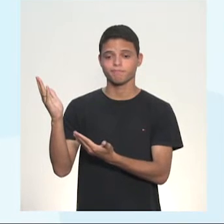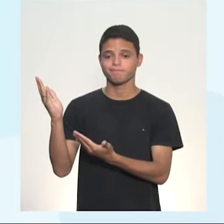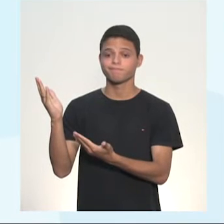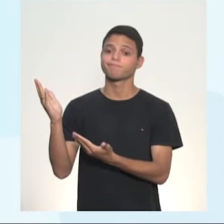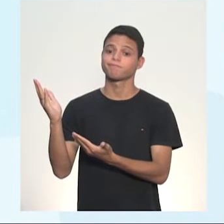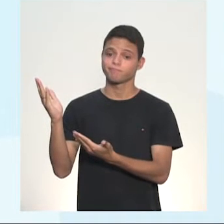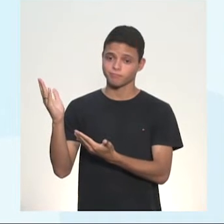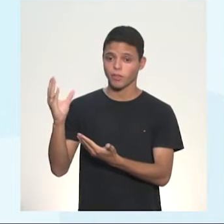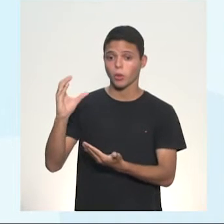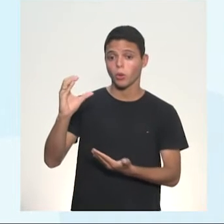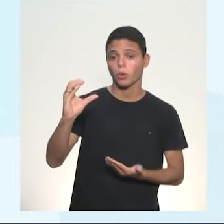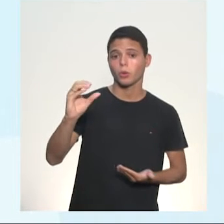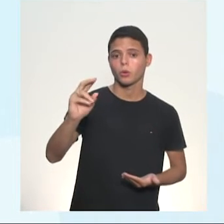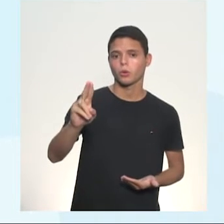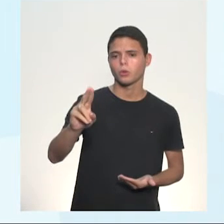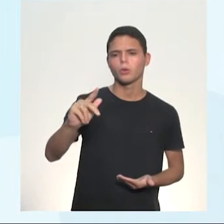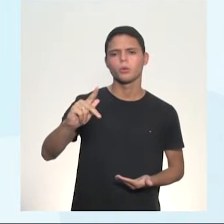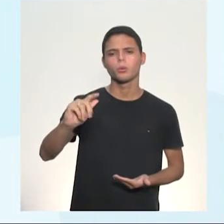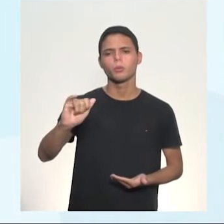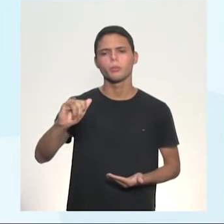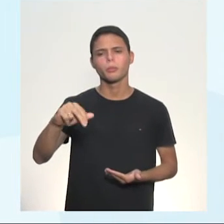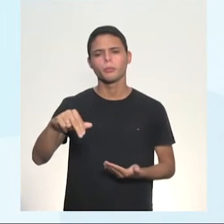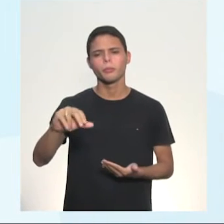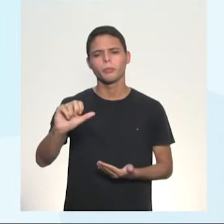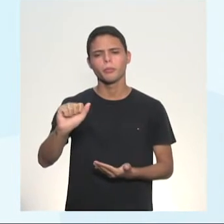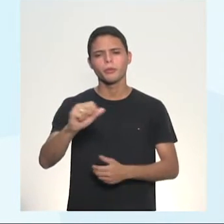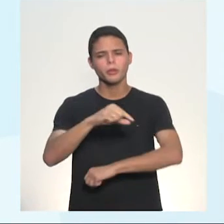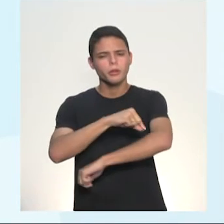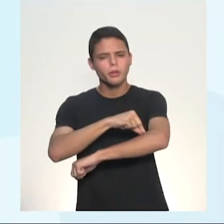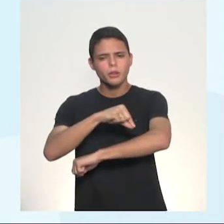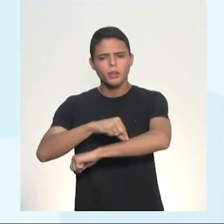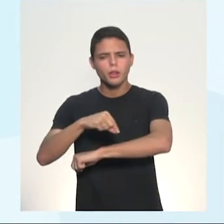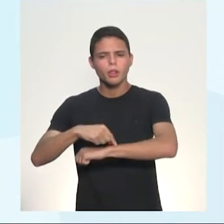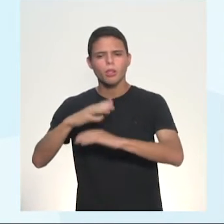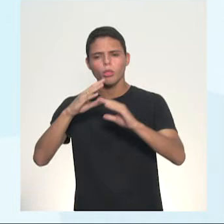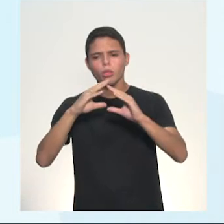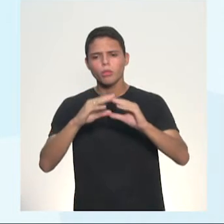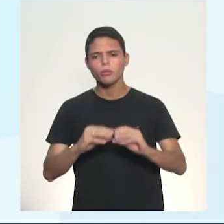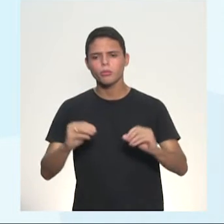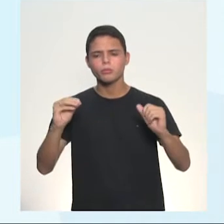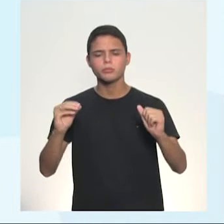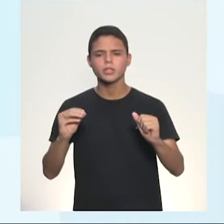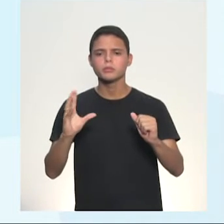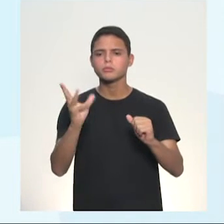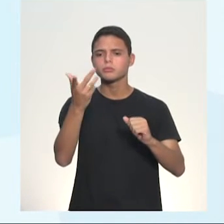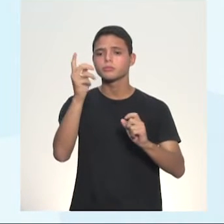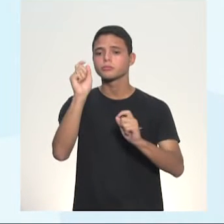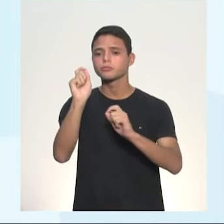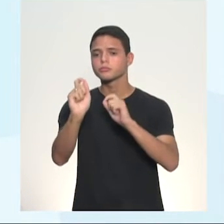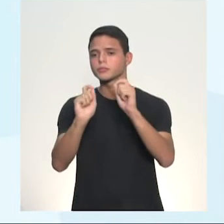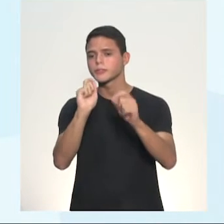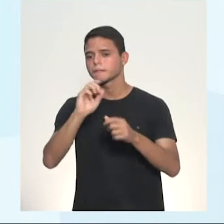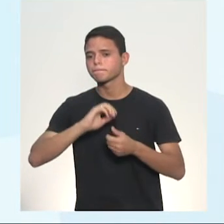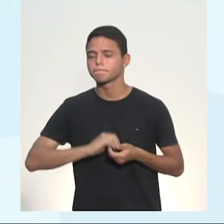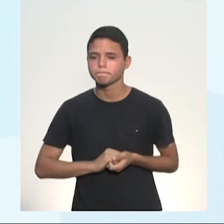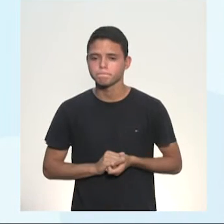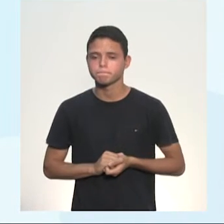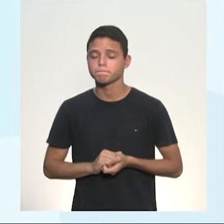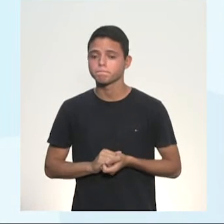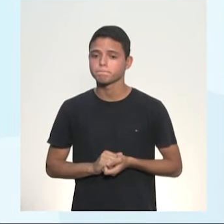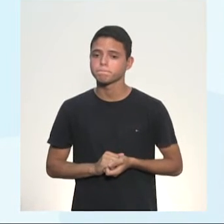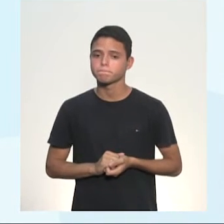cupins desaparecerem? E os cupins, o que eles têm a ver com a história aí, hein? O que afeta a gente se os cupins